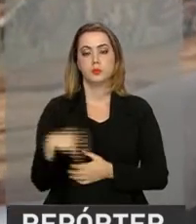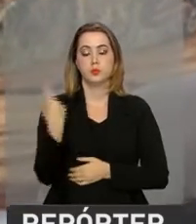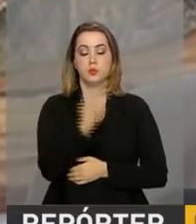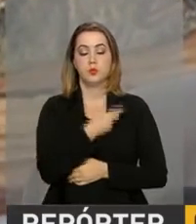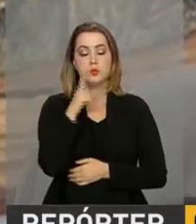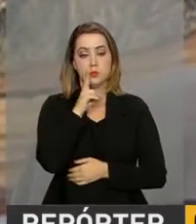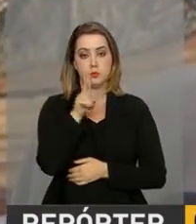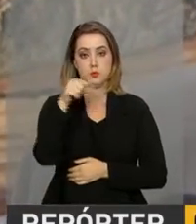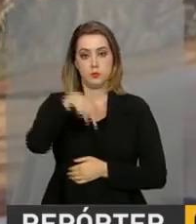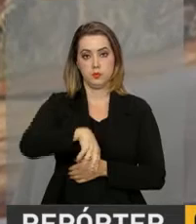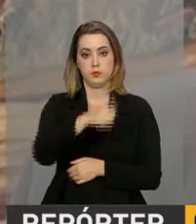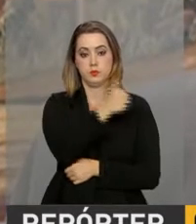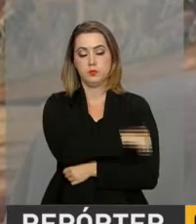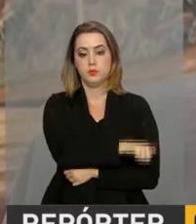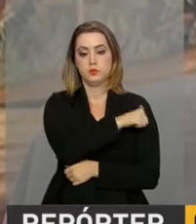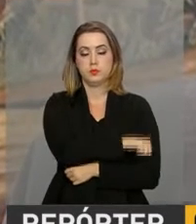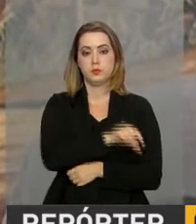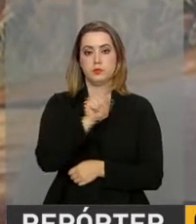Rio foi